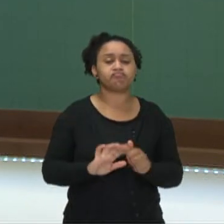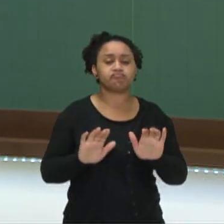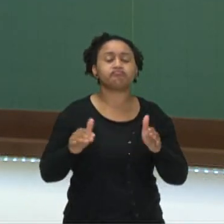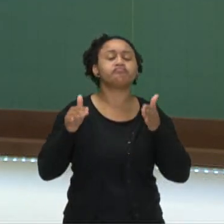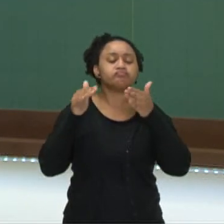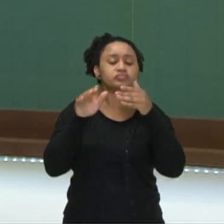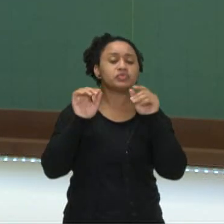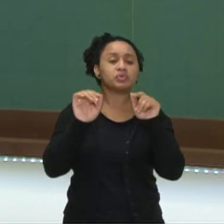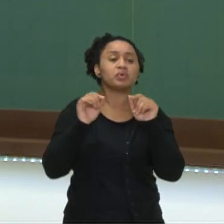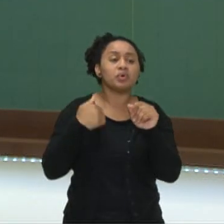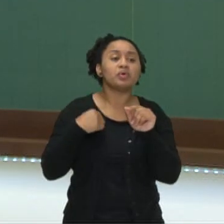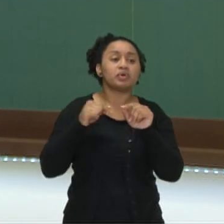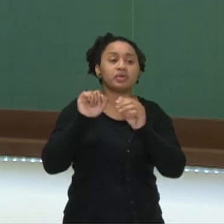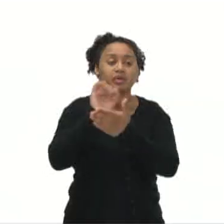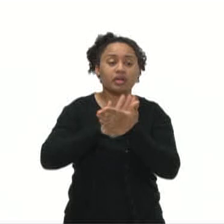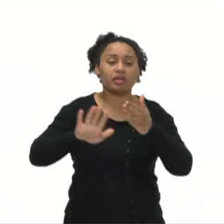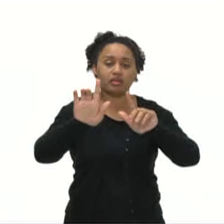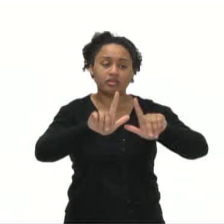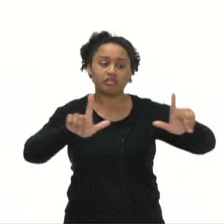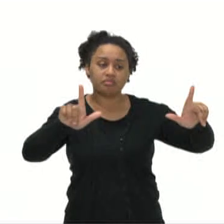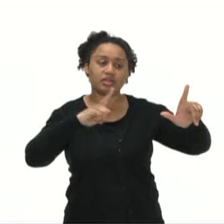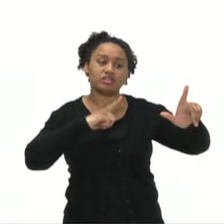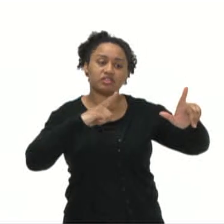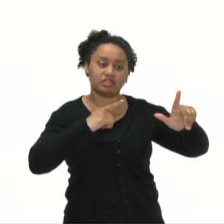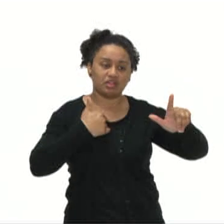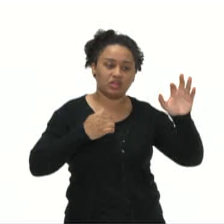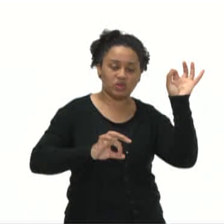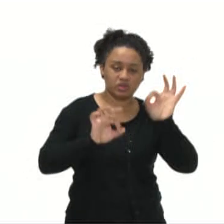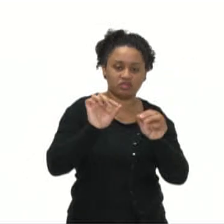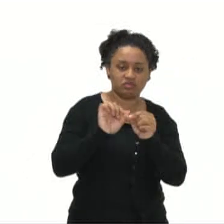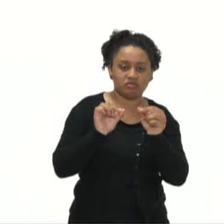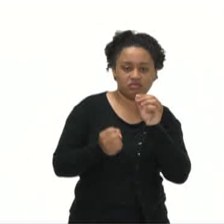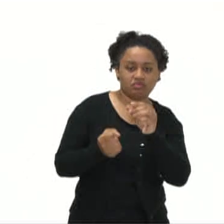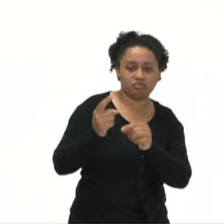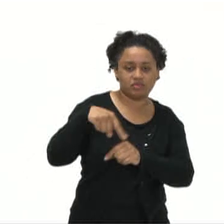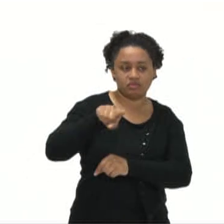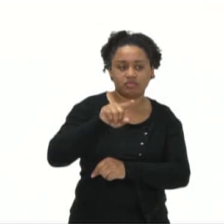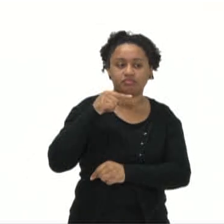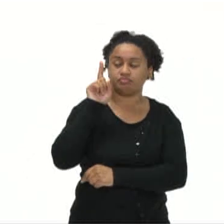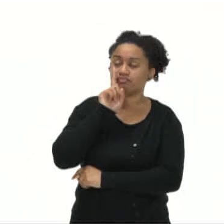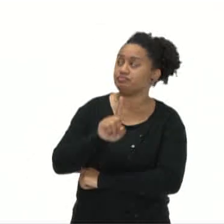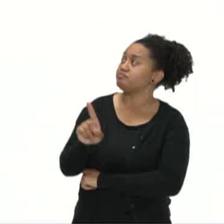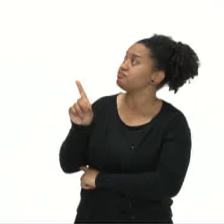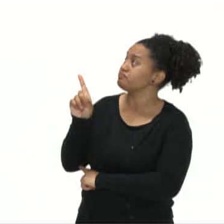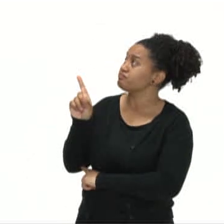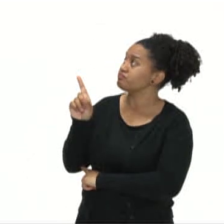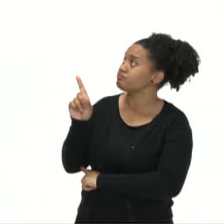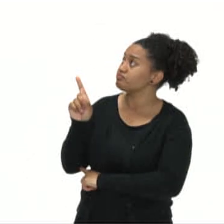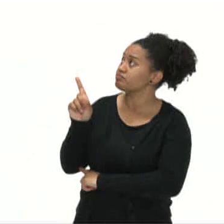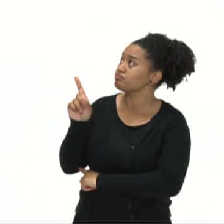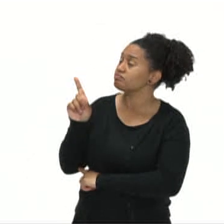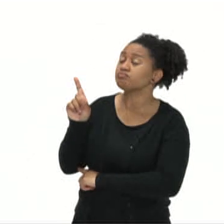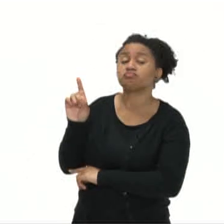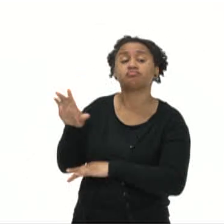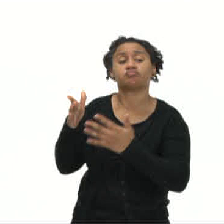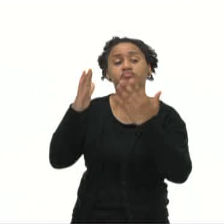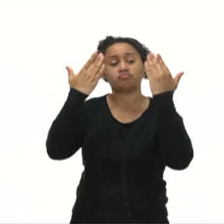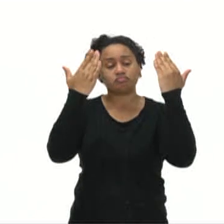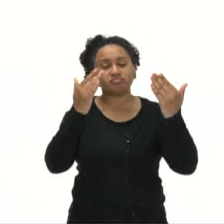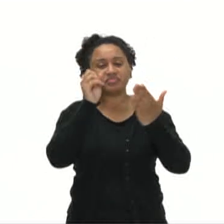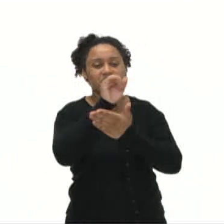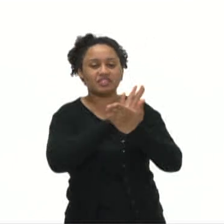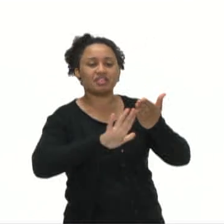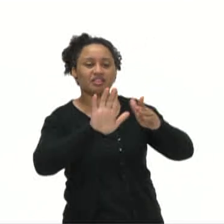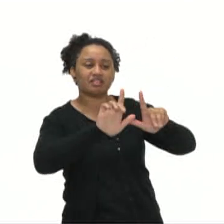concentrar aqui nesta imagem que o professor preparou para vocês. Então, analise a imagem ao